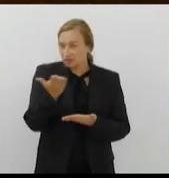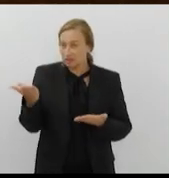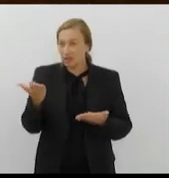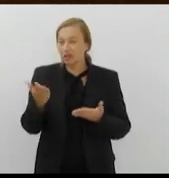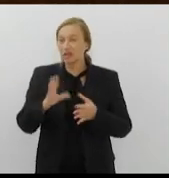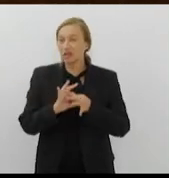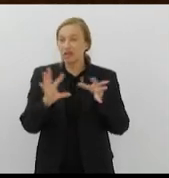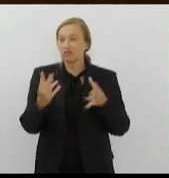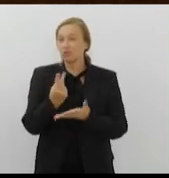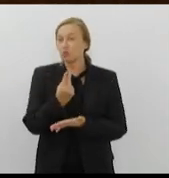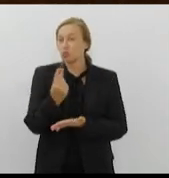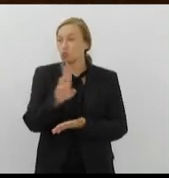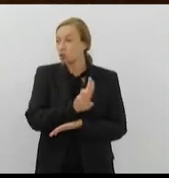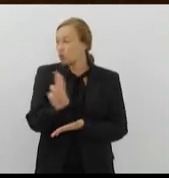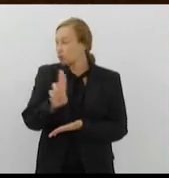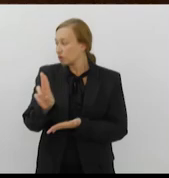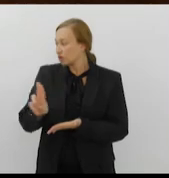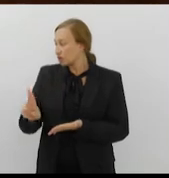aberta